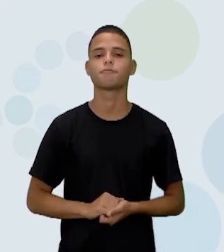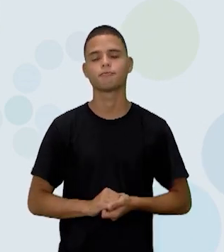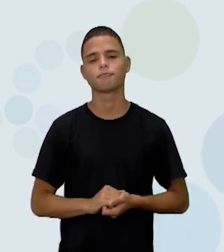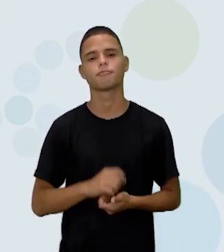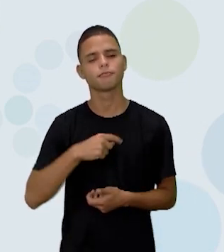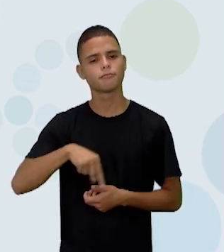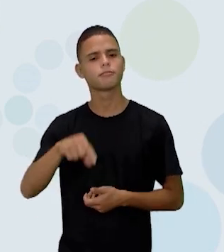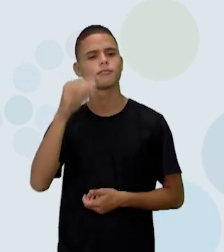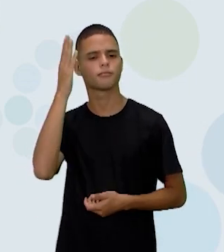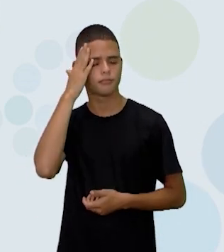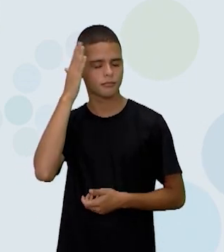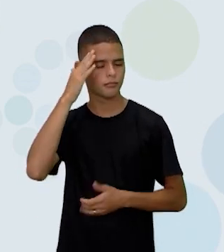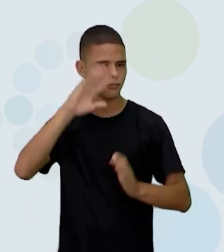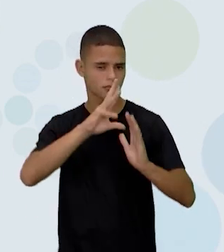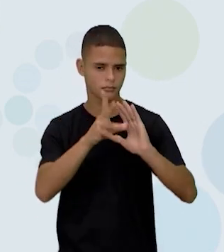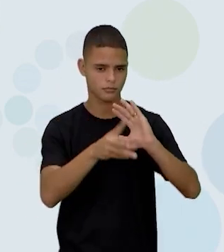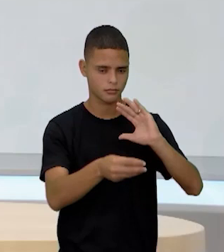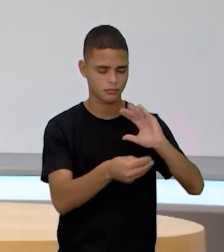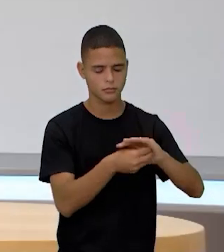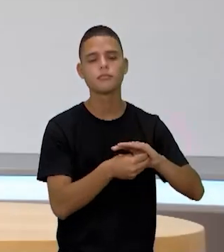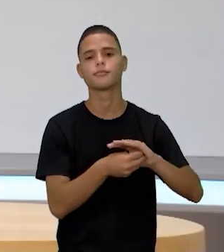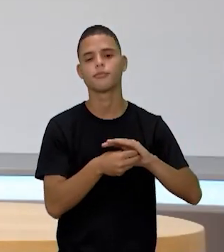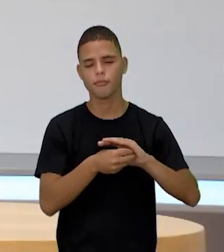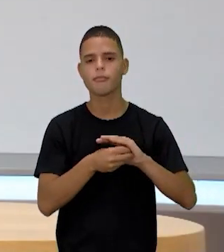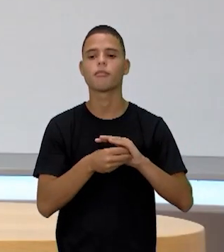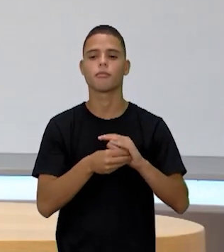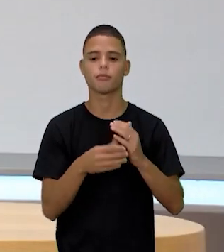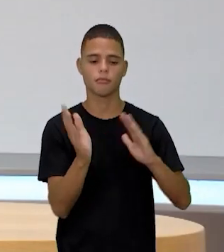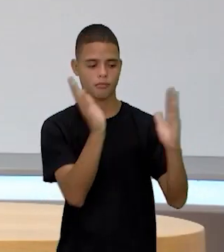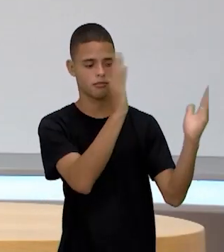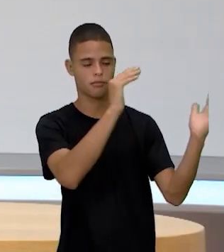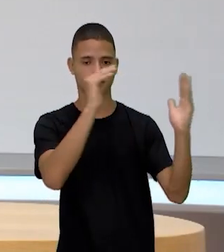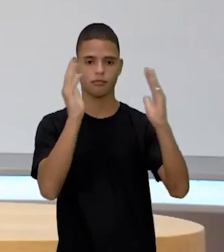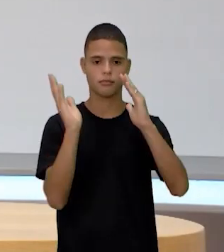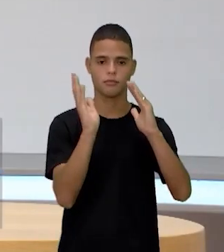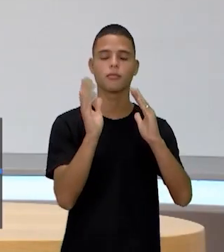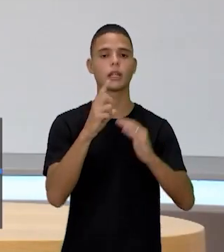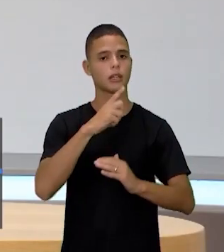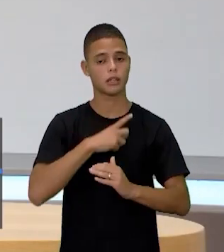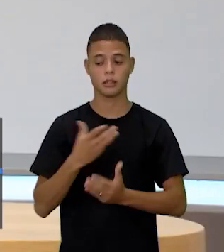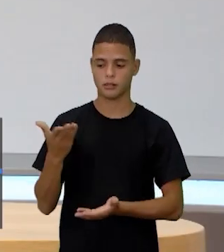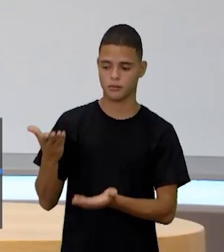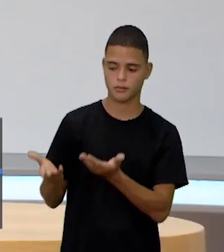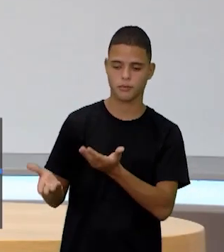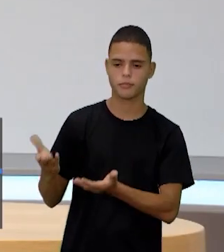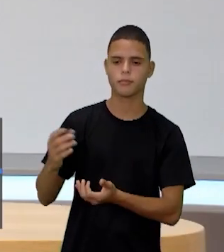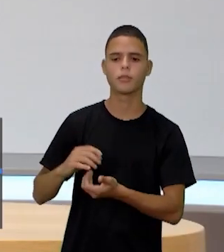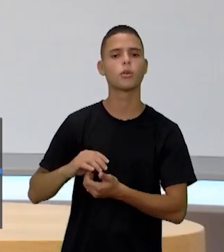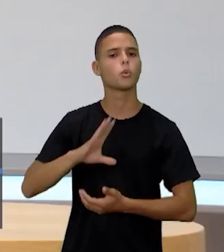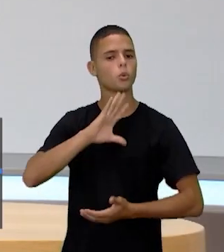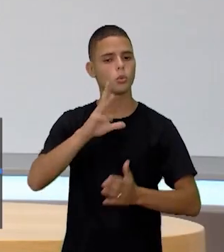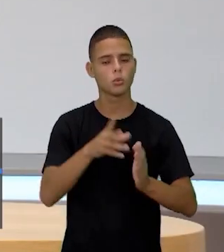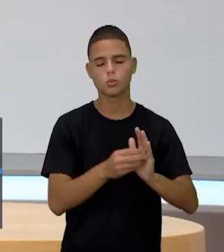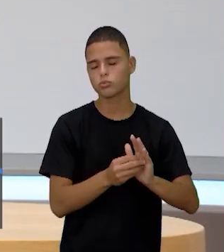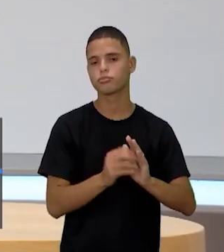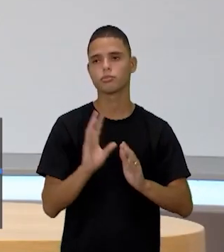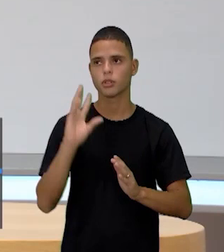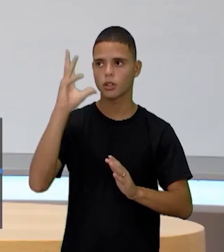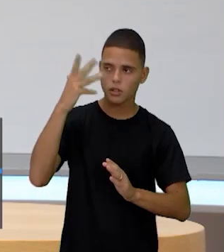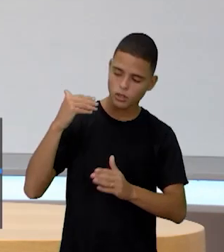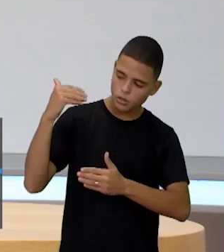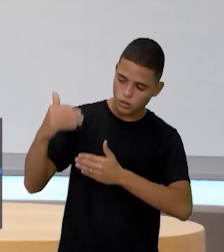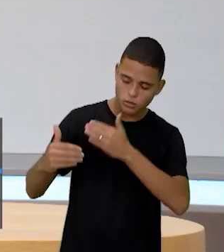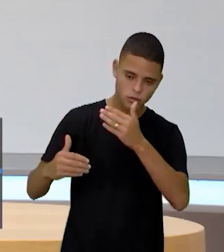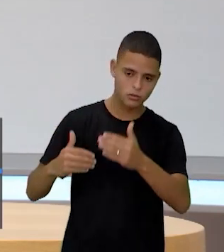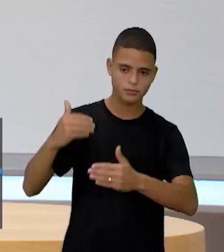que todas as coisas na natureza elas tendem a estar em equilíbrio. Então, tudo o que acontece, todos os processos que acontecem